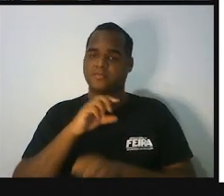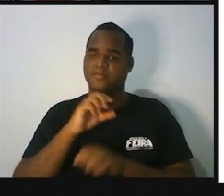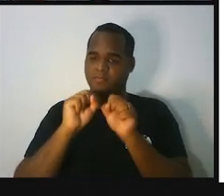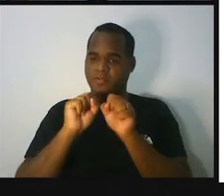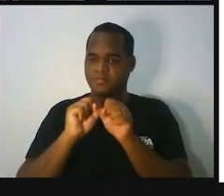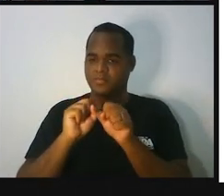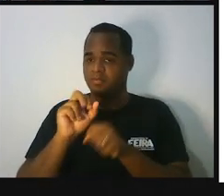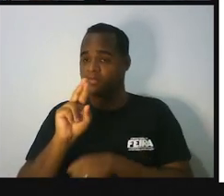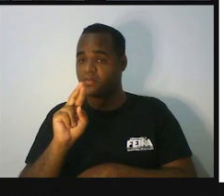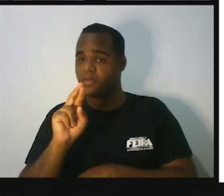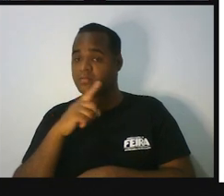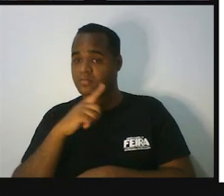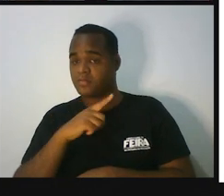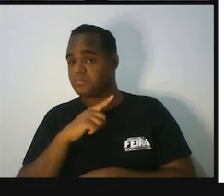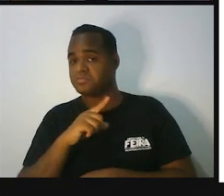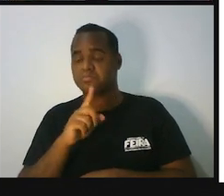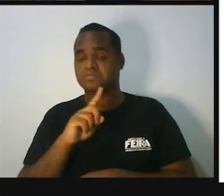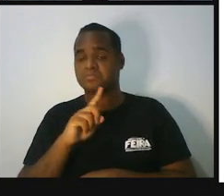polígono regular?